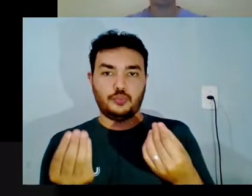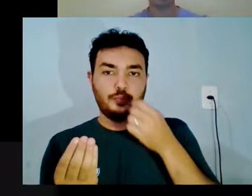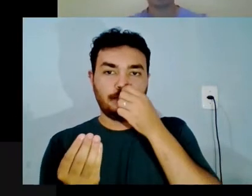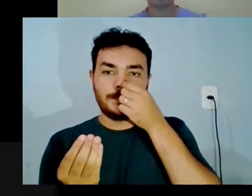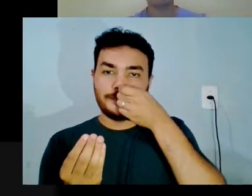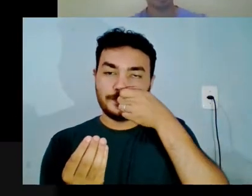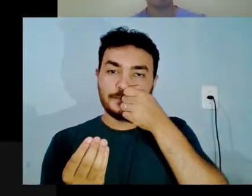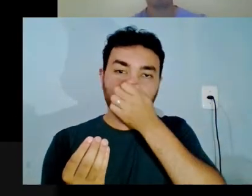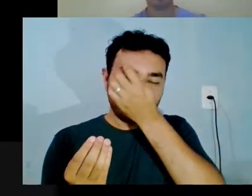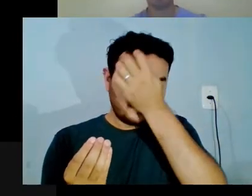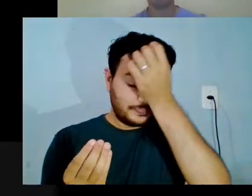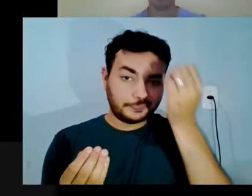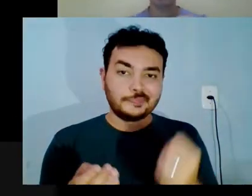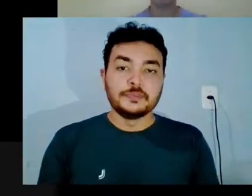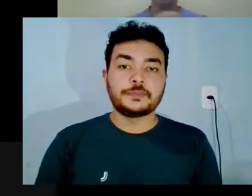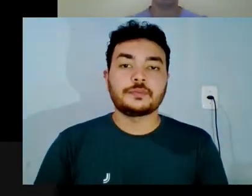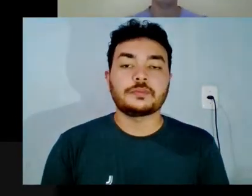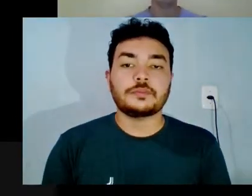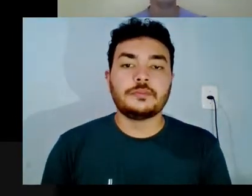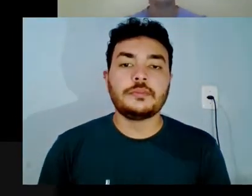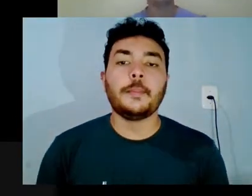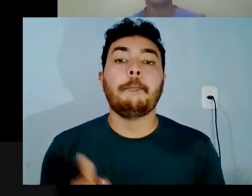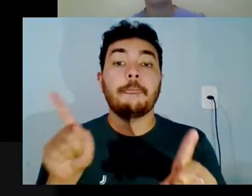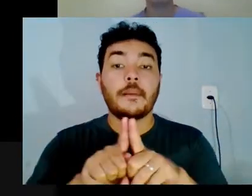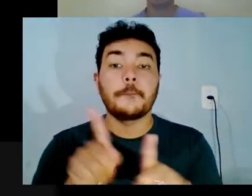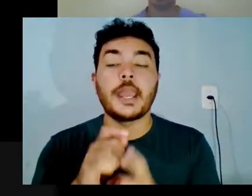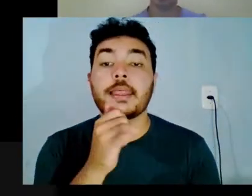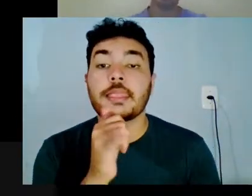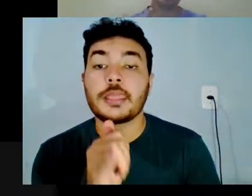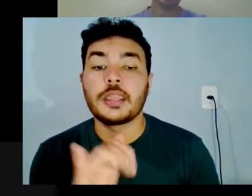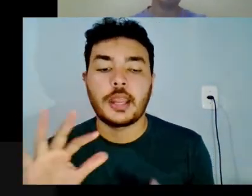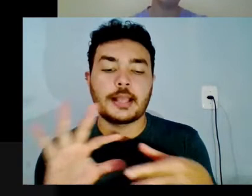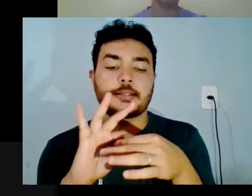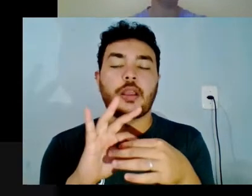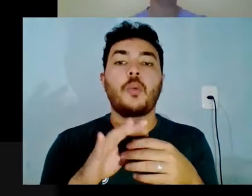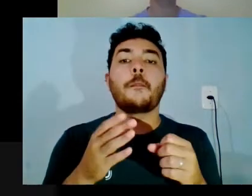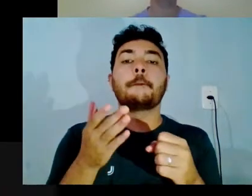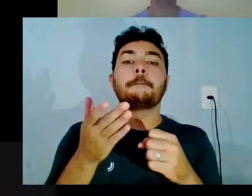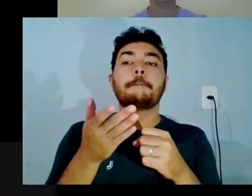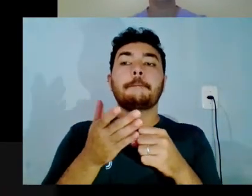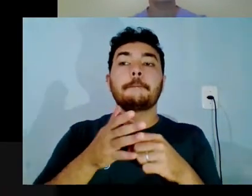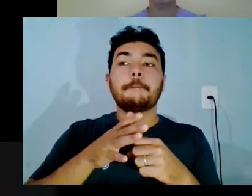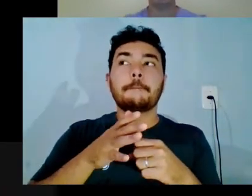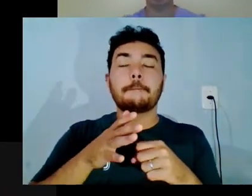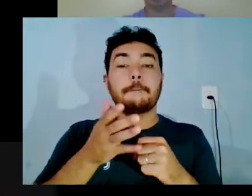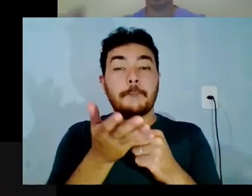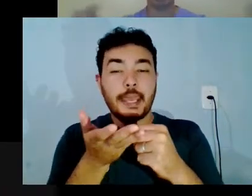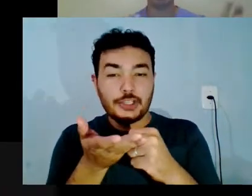comprimento da ligação média também, tá? E das energias de ligação média entre cada